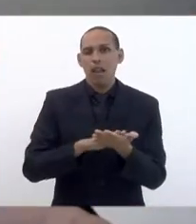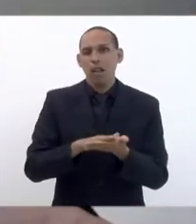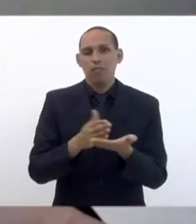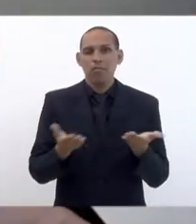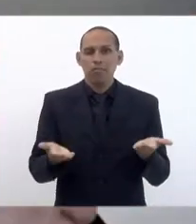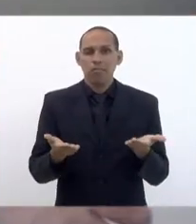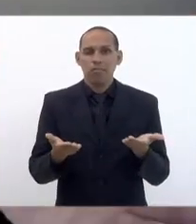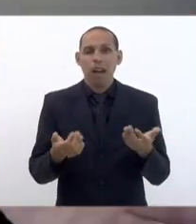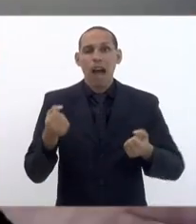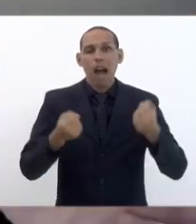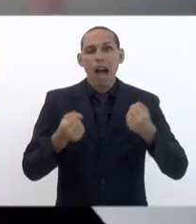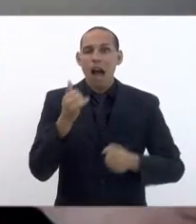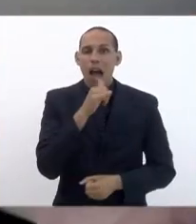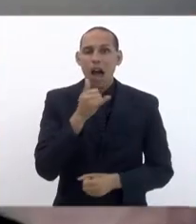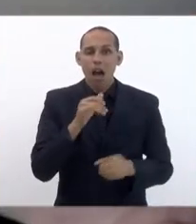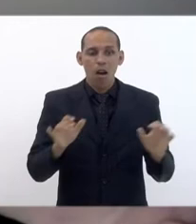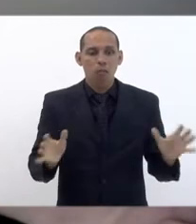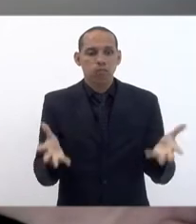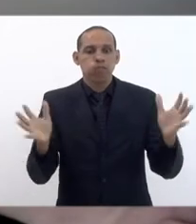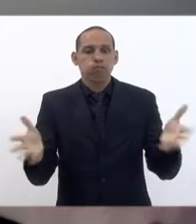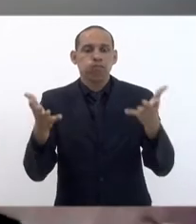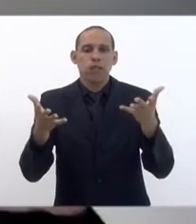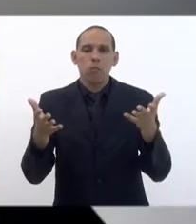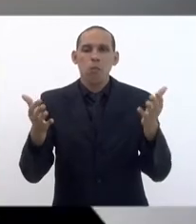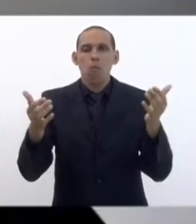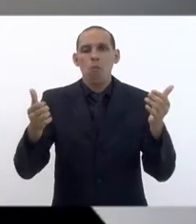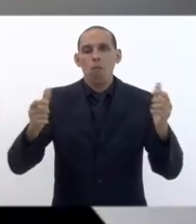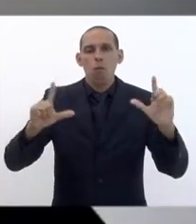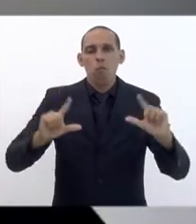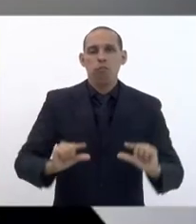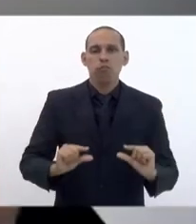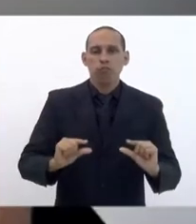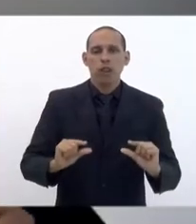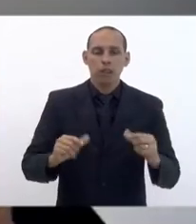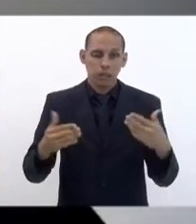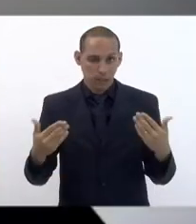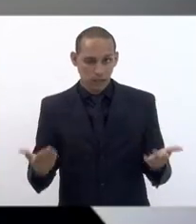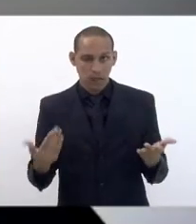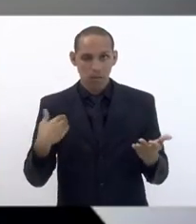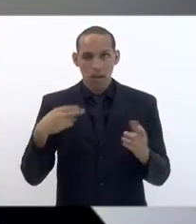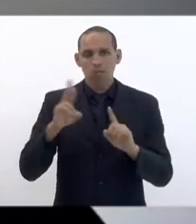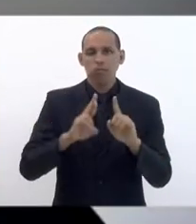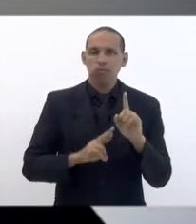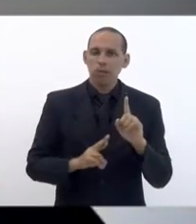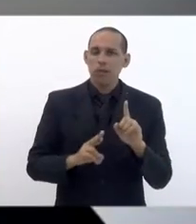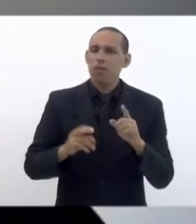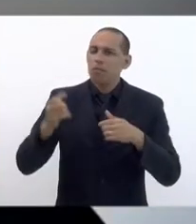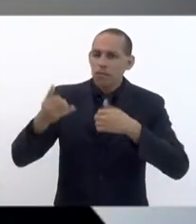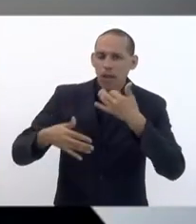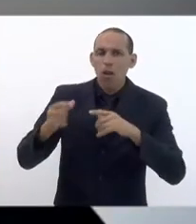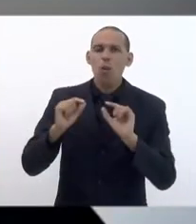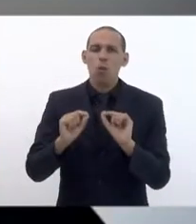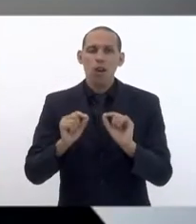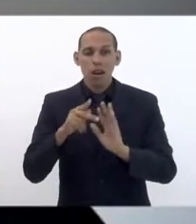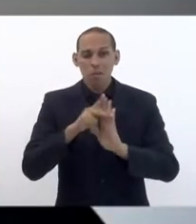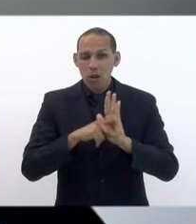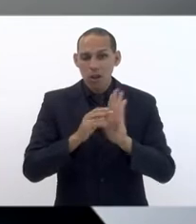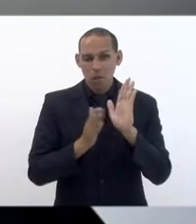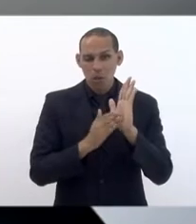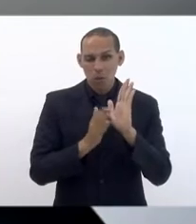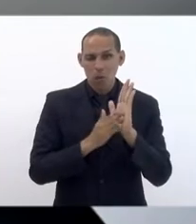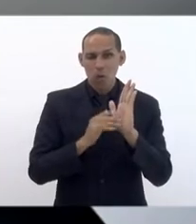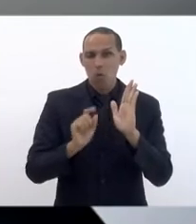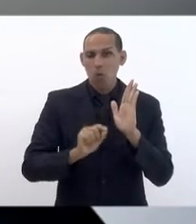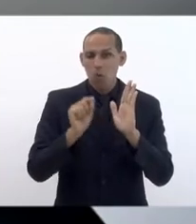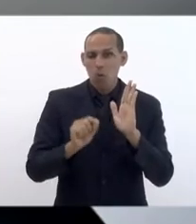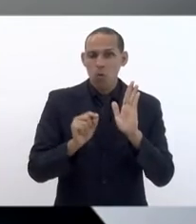carros elétricos como o mundo todo está fazendo. Então, na verdade, eu pondero com o relator que o projeto não propõe que